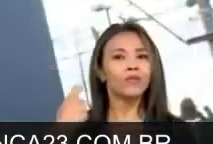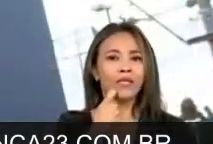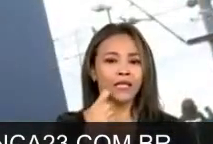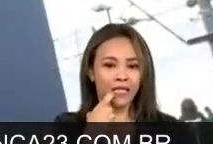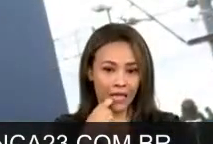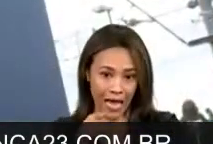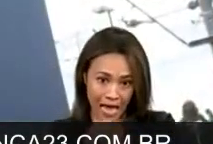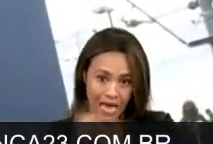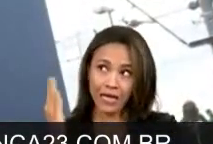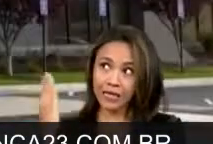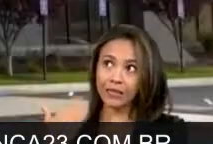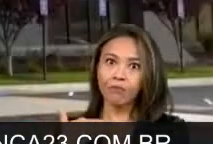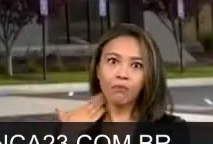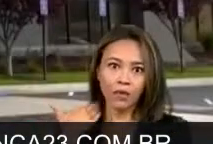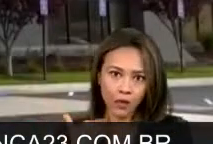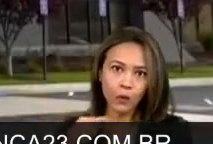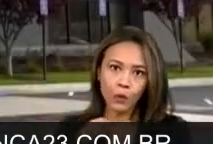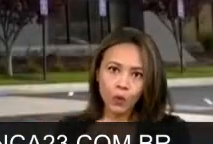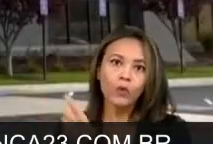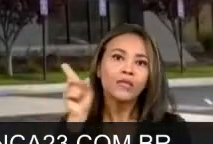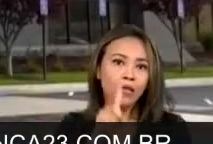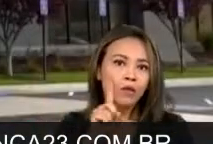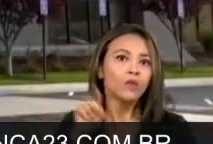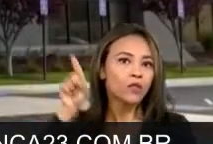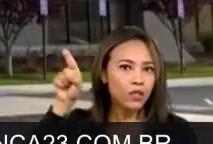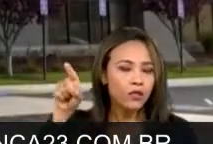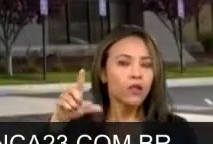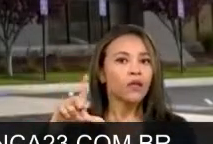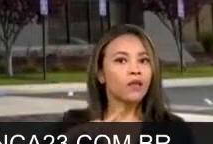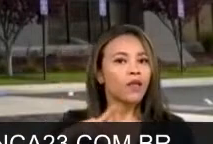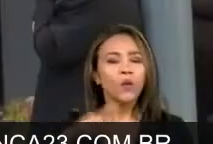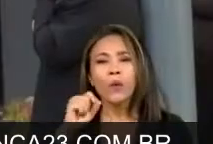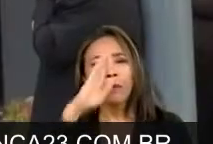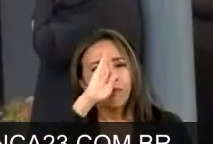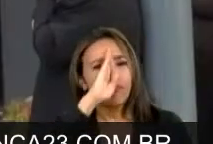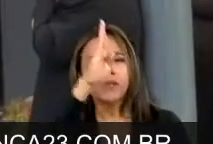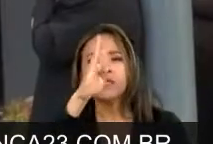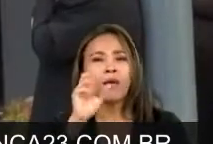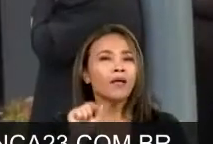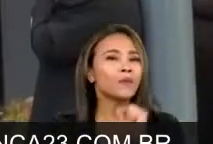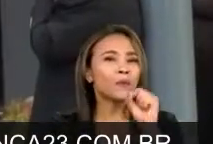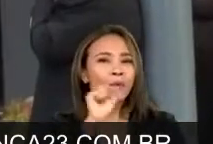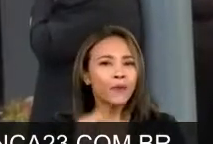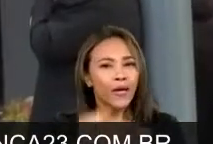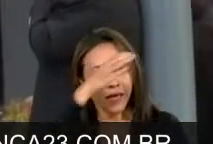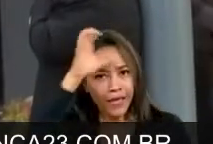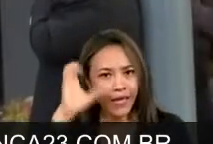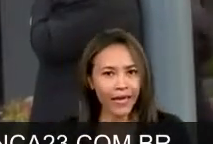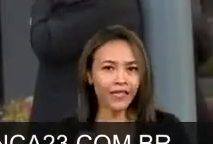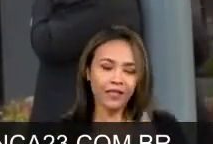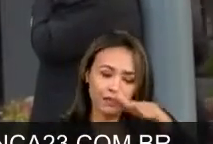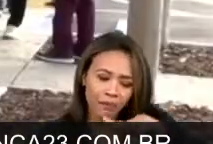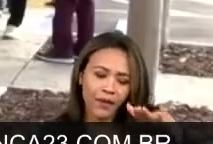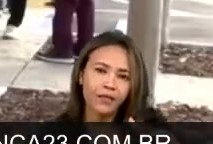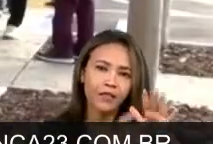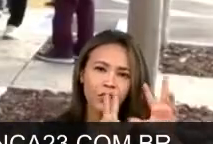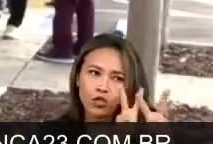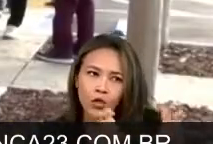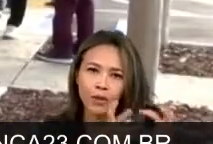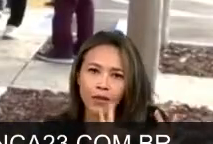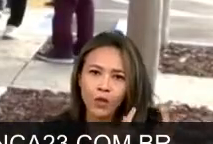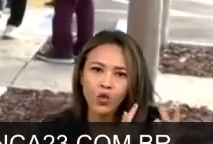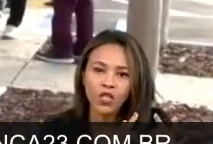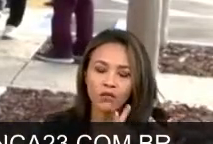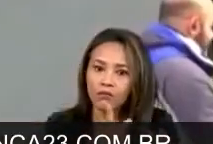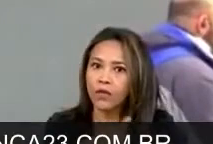O Silicon Valley Bank, um banco norte-americano que tem como principais clientes startups de tecnologia,